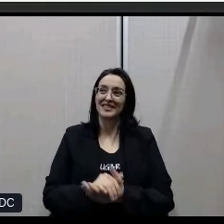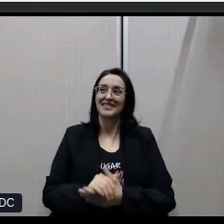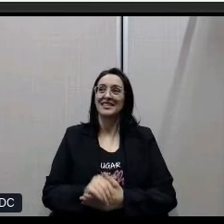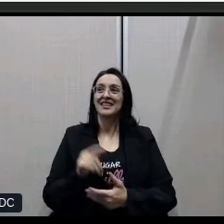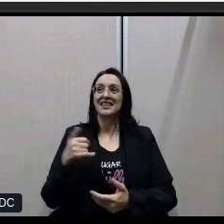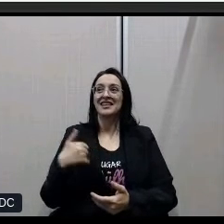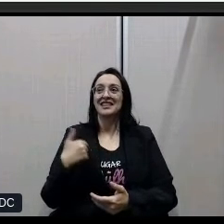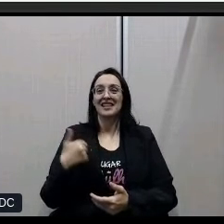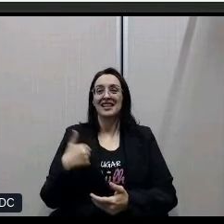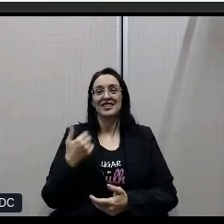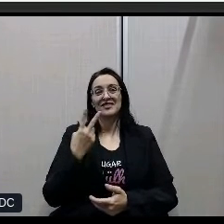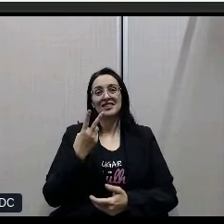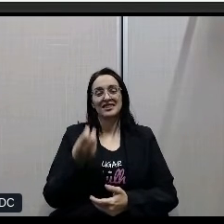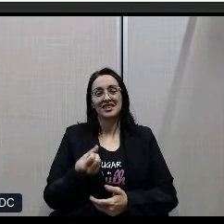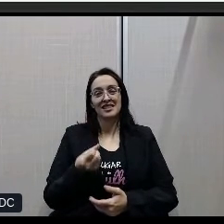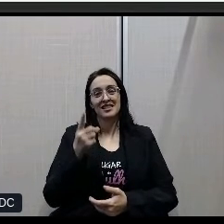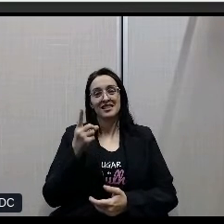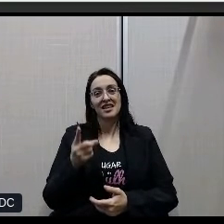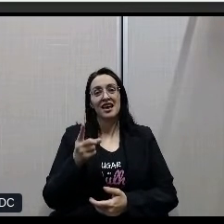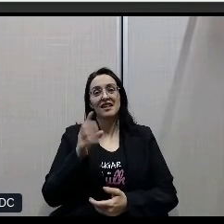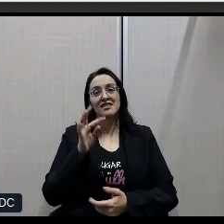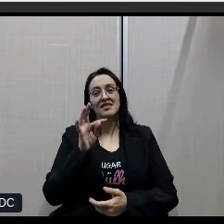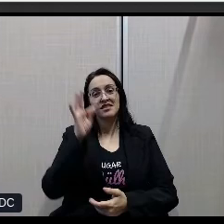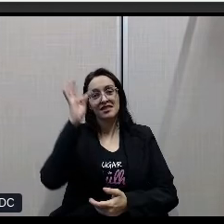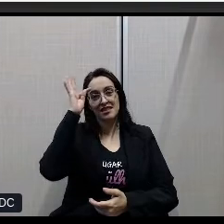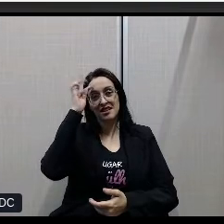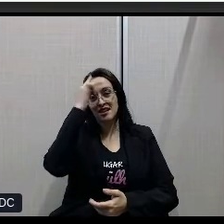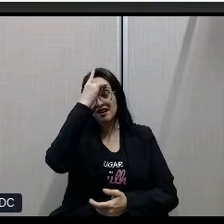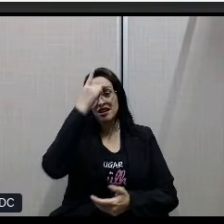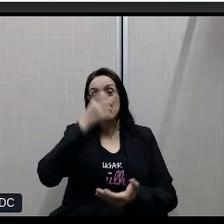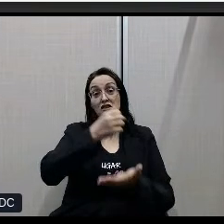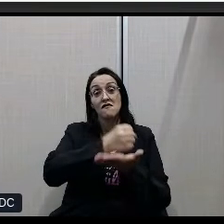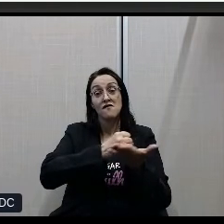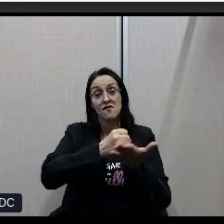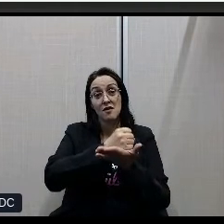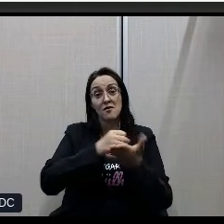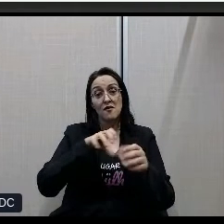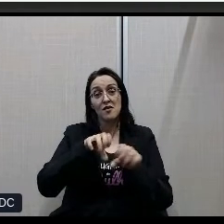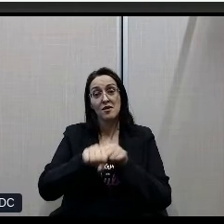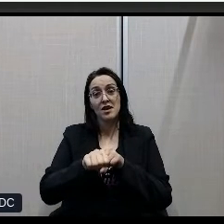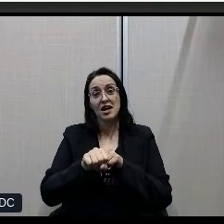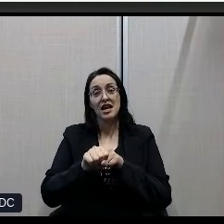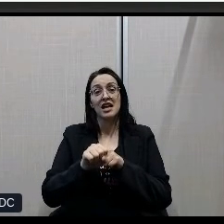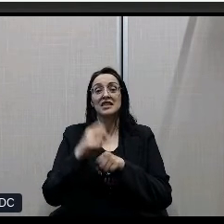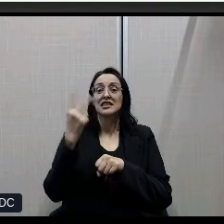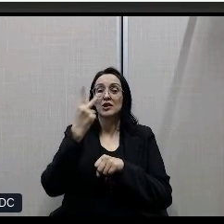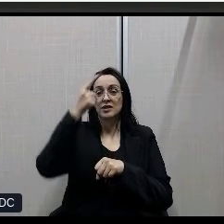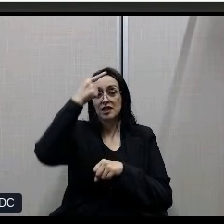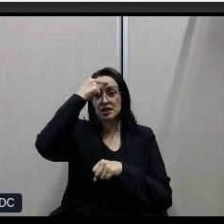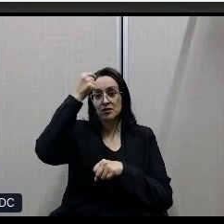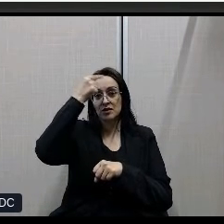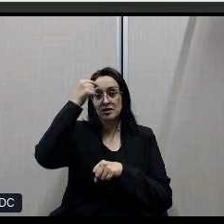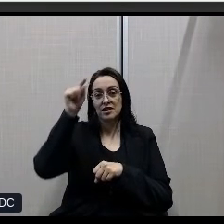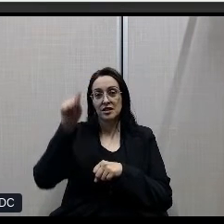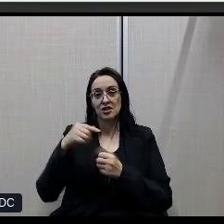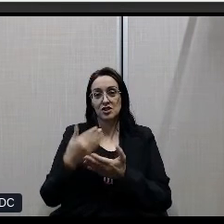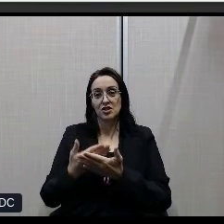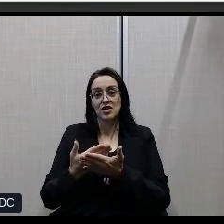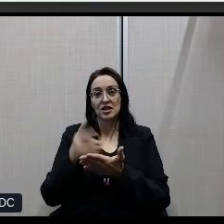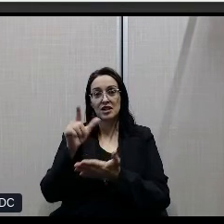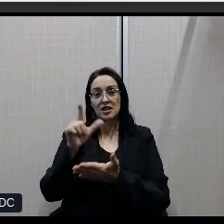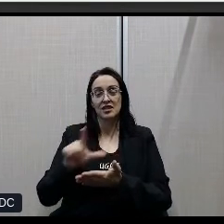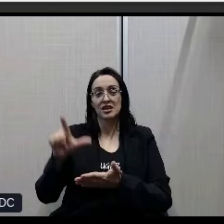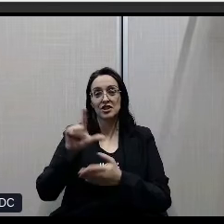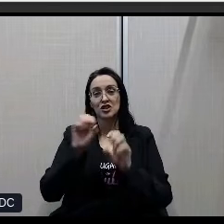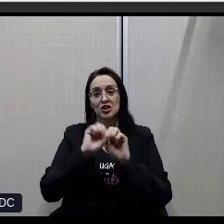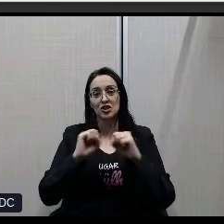tem 26 anos, possui TDAH, é farmacêutico e está na sua 2ª graduação. É estudante de